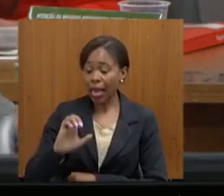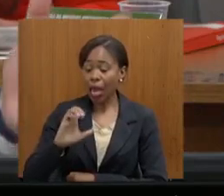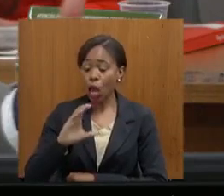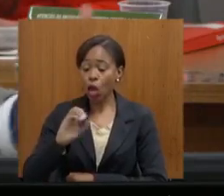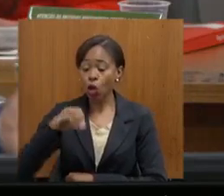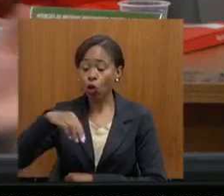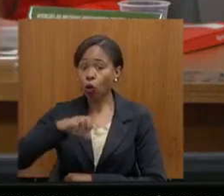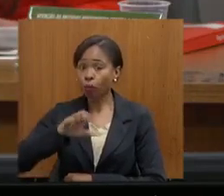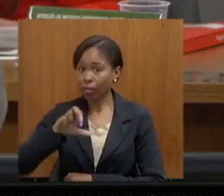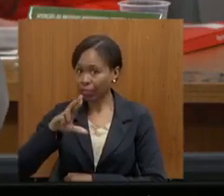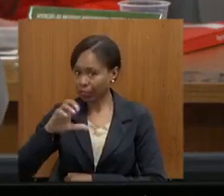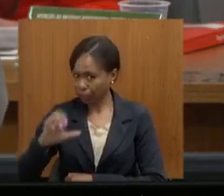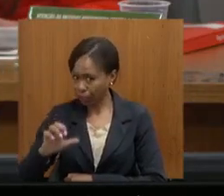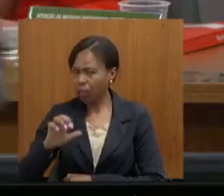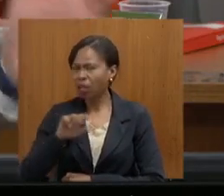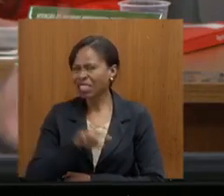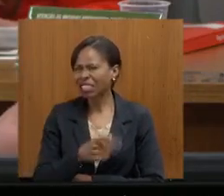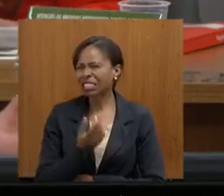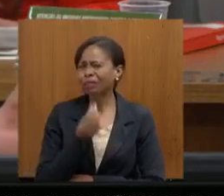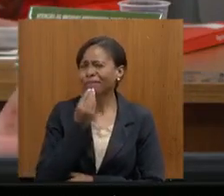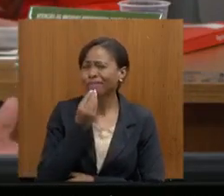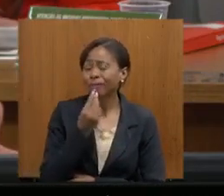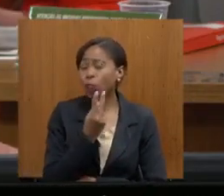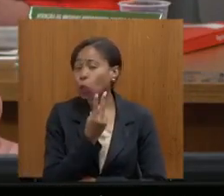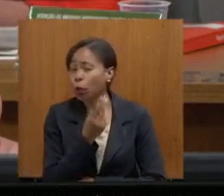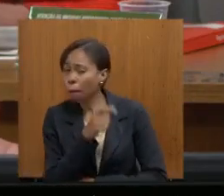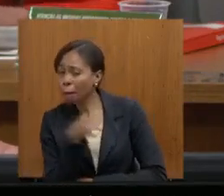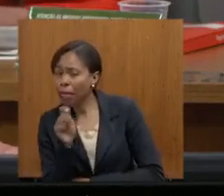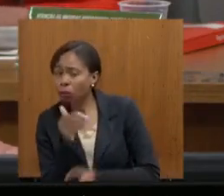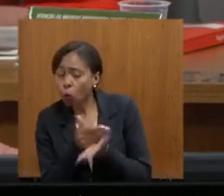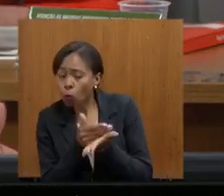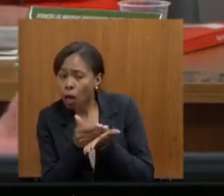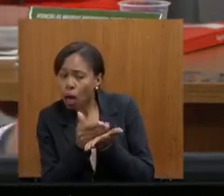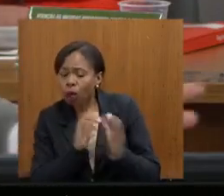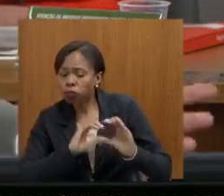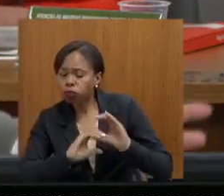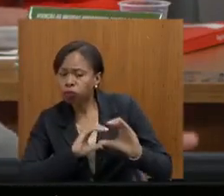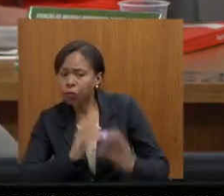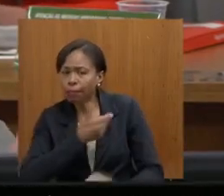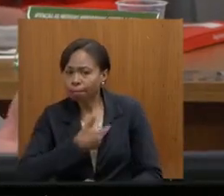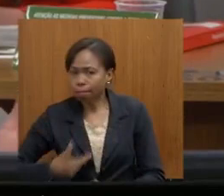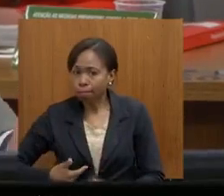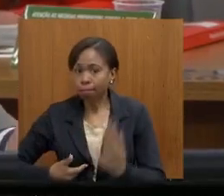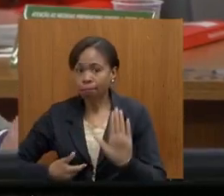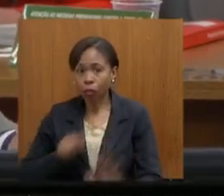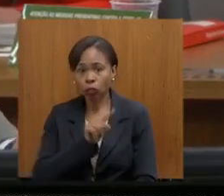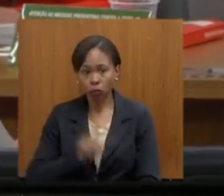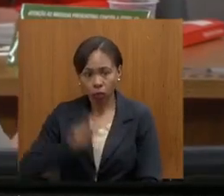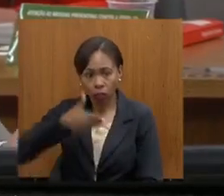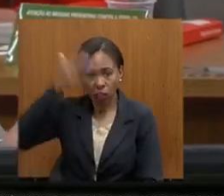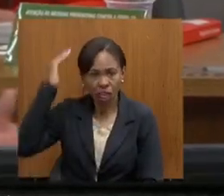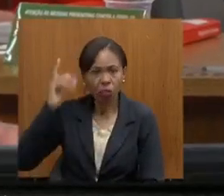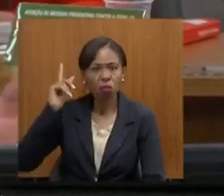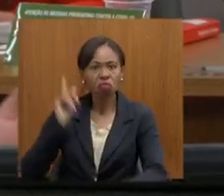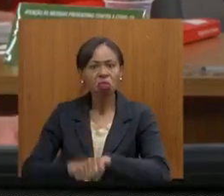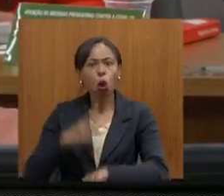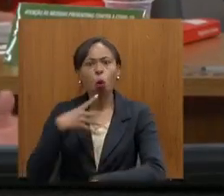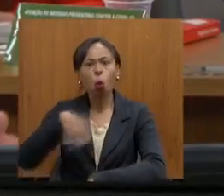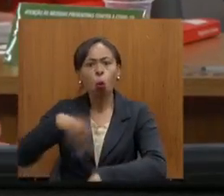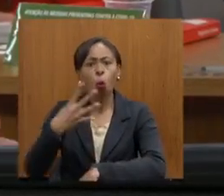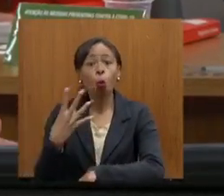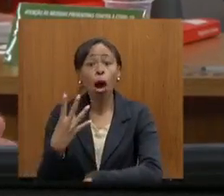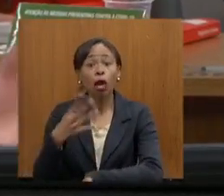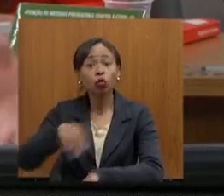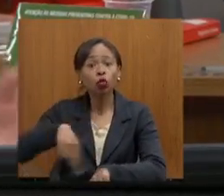dois meses para começar a conversar com os governadores o curador Romeu Zema os recebeu em 4 horas até